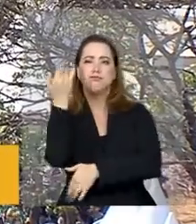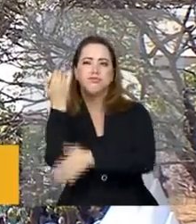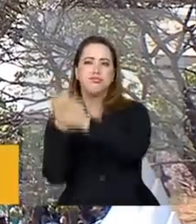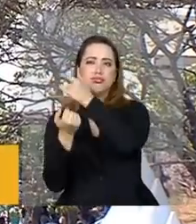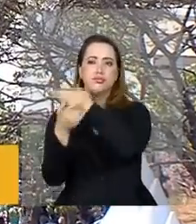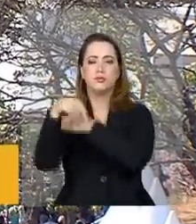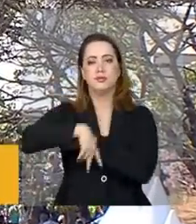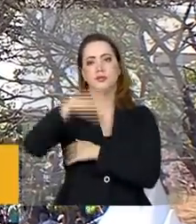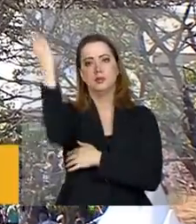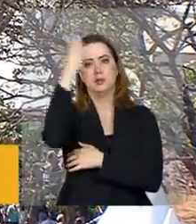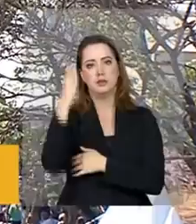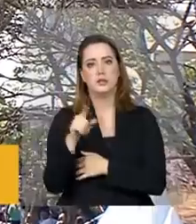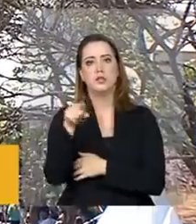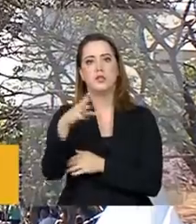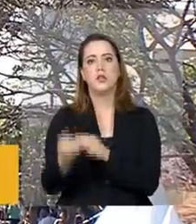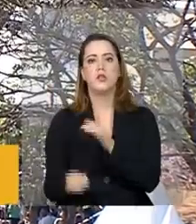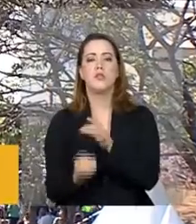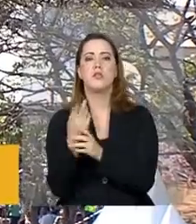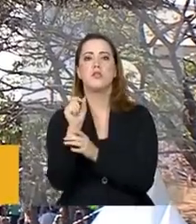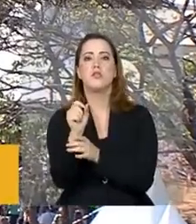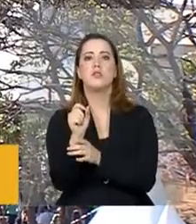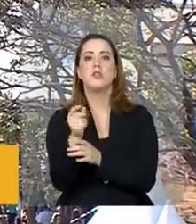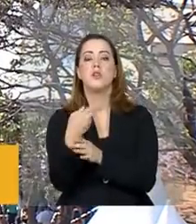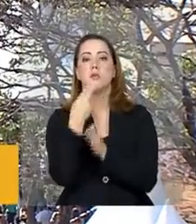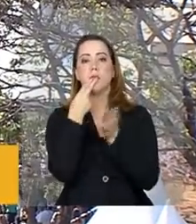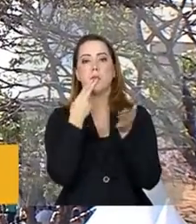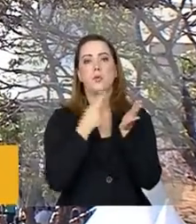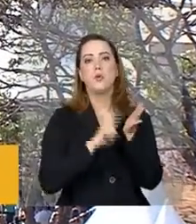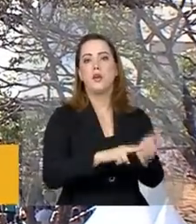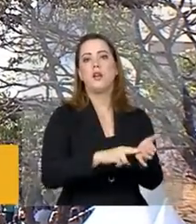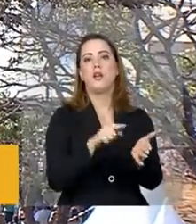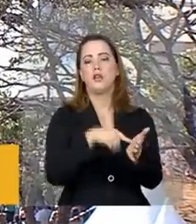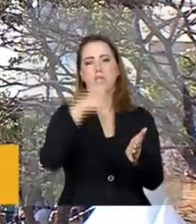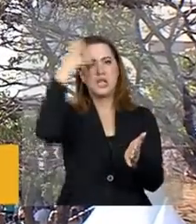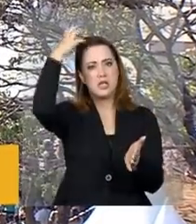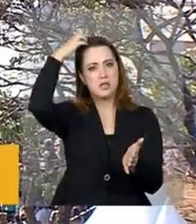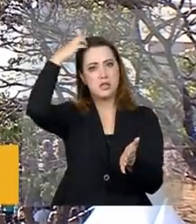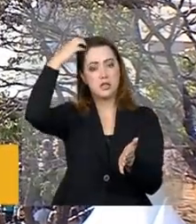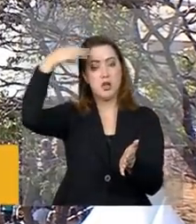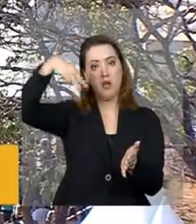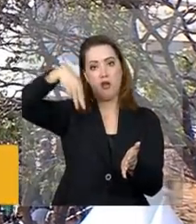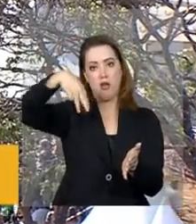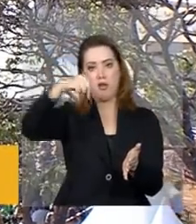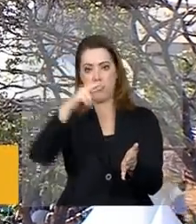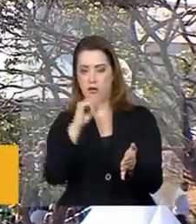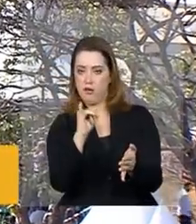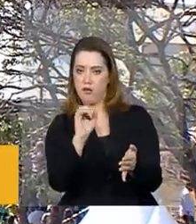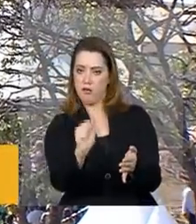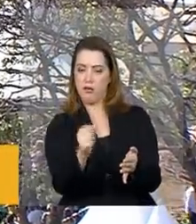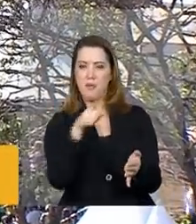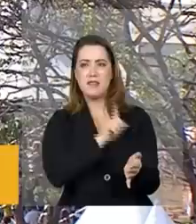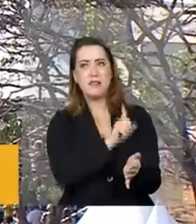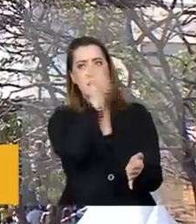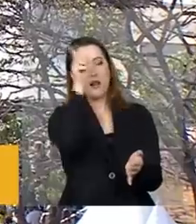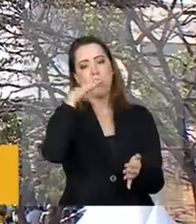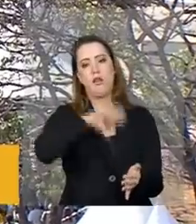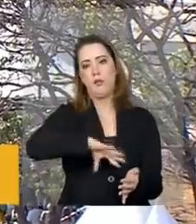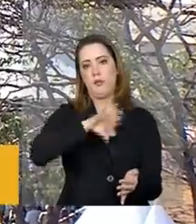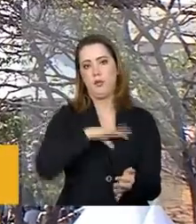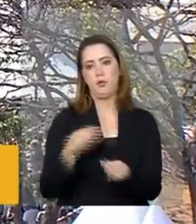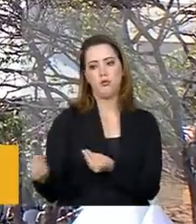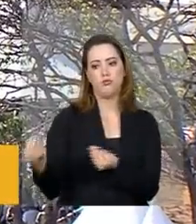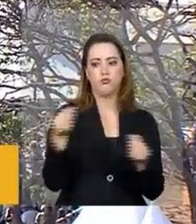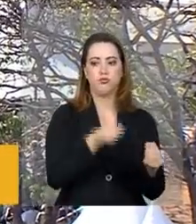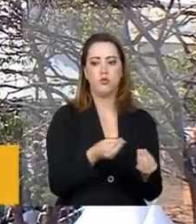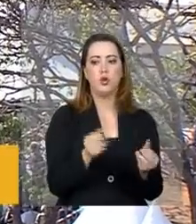Ela foi criada por uma carta régia da rainha Dona Maria I, ainda em Portugal, e ela veio com a chegada da